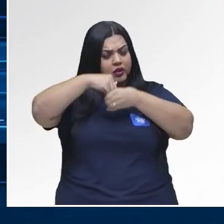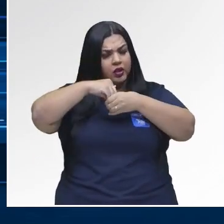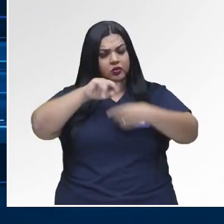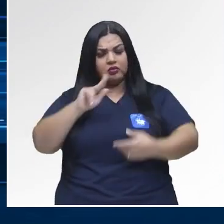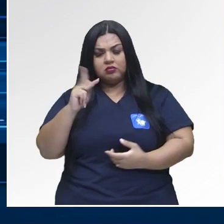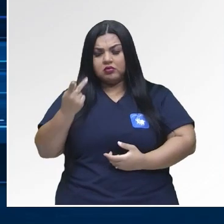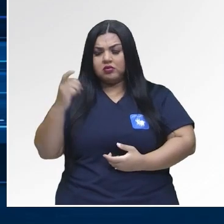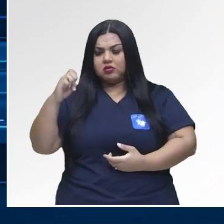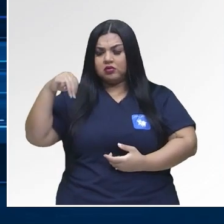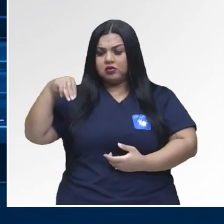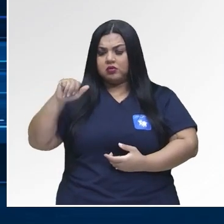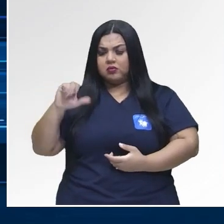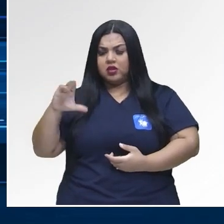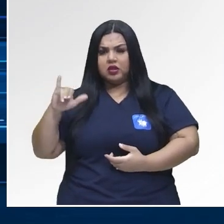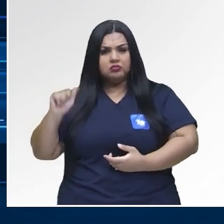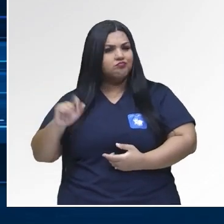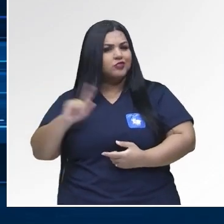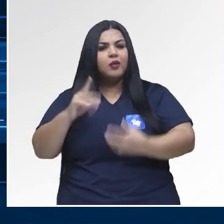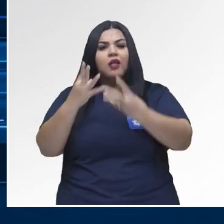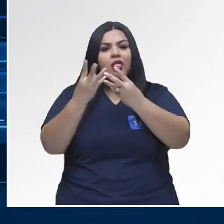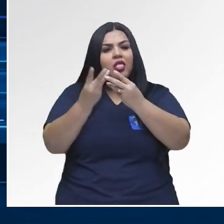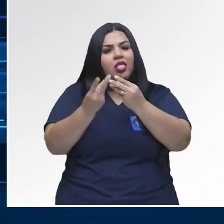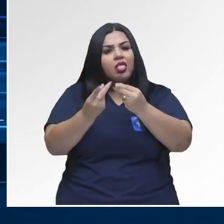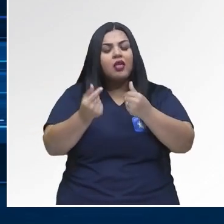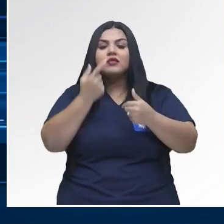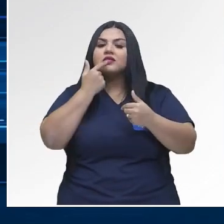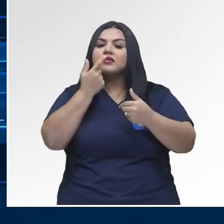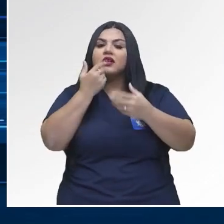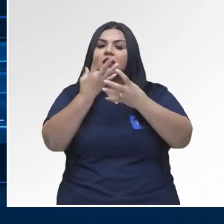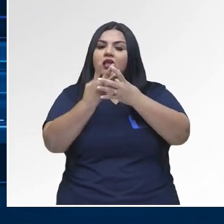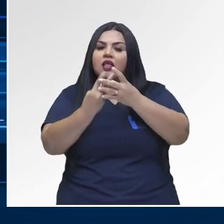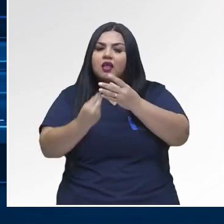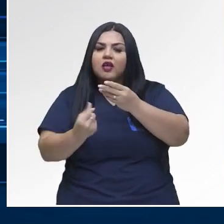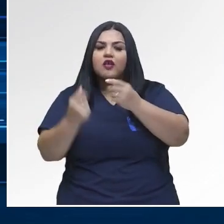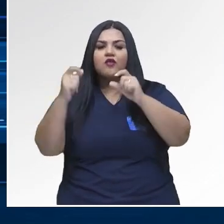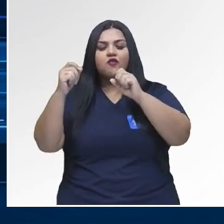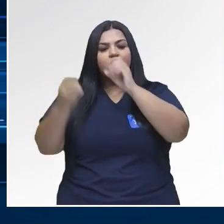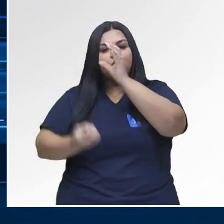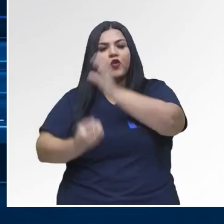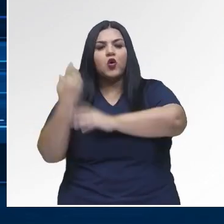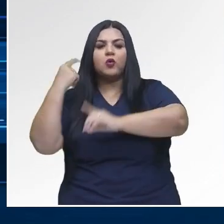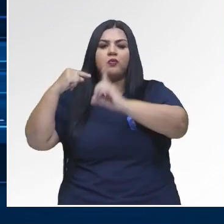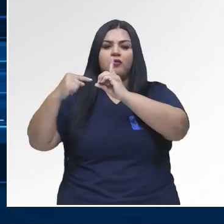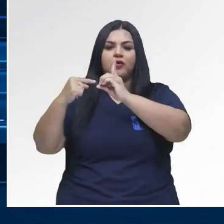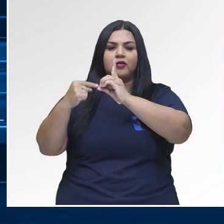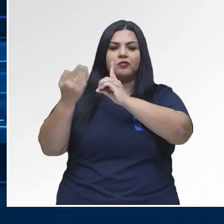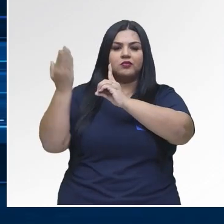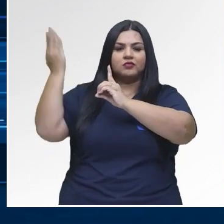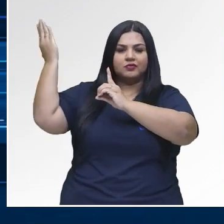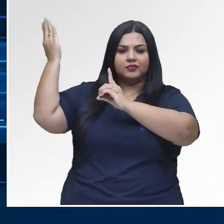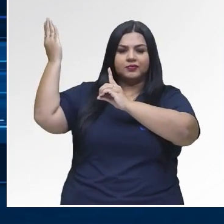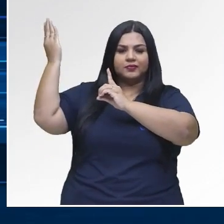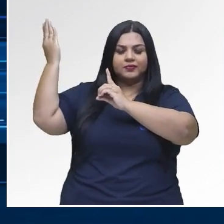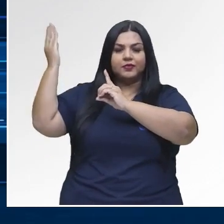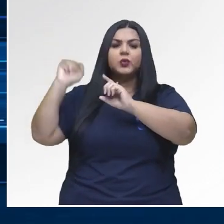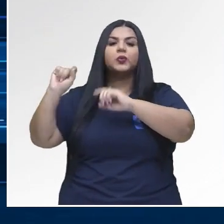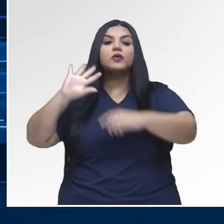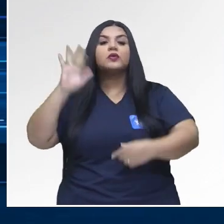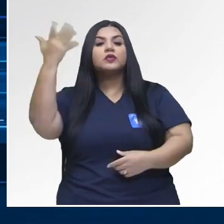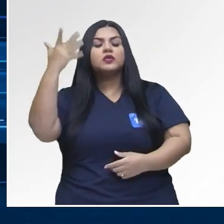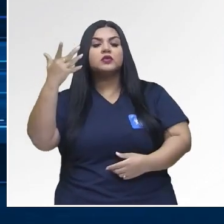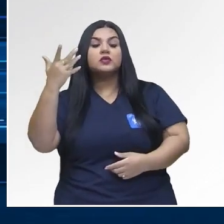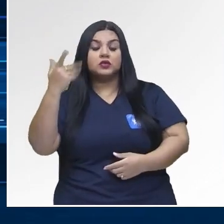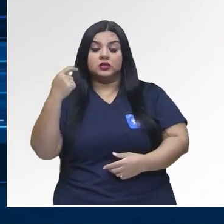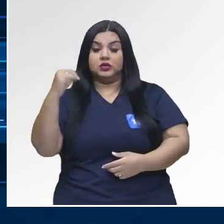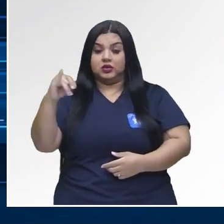também dissolvido no sangue, formando essa molécula aqui, tá bom? E aí o que acontece? Quando